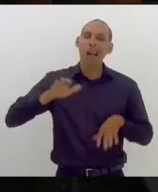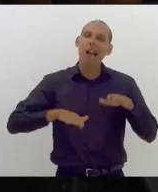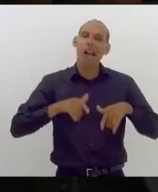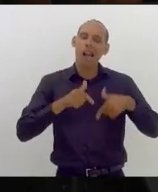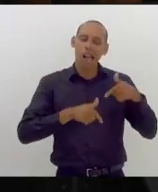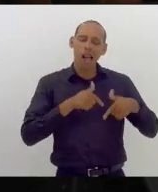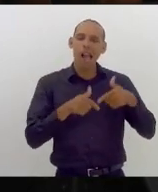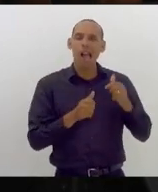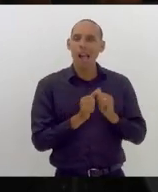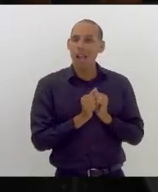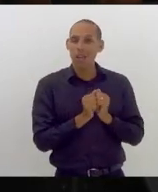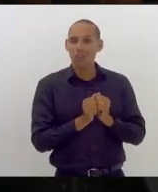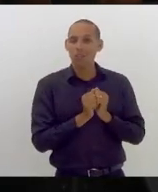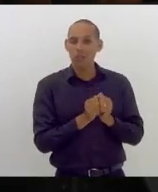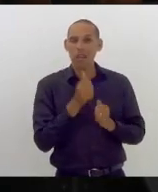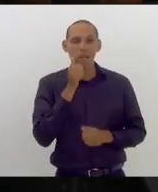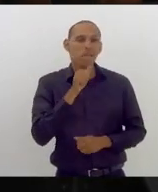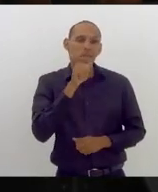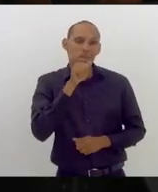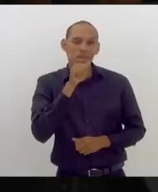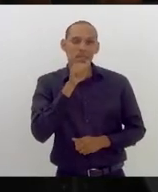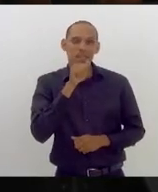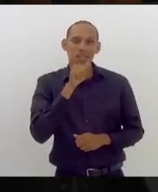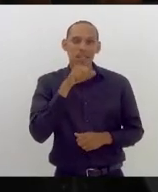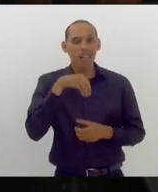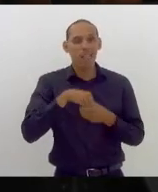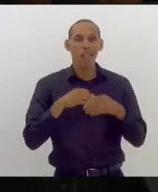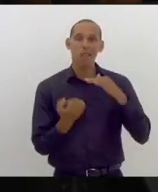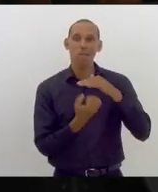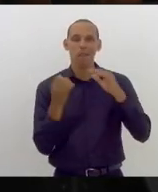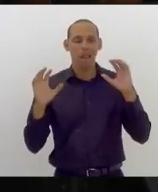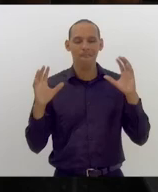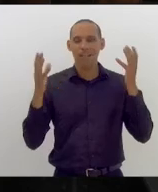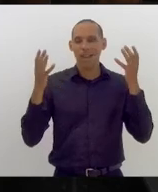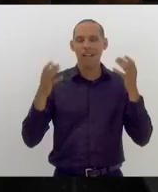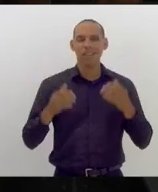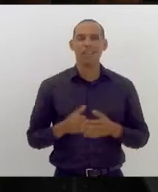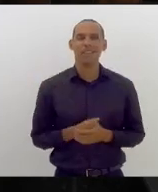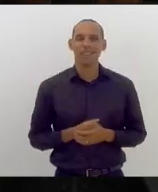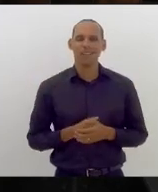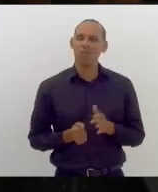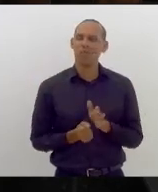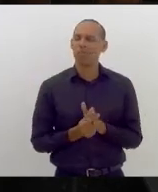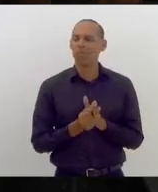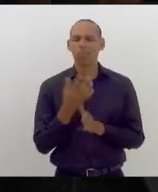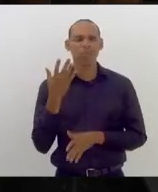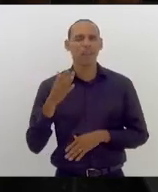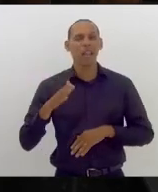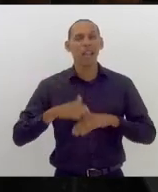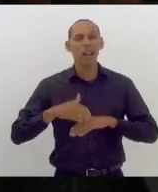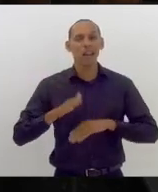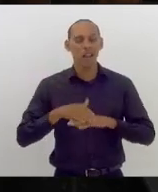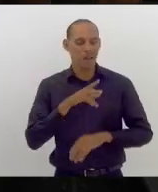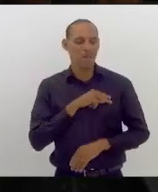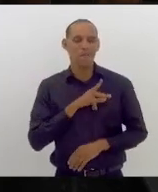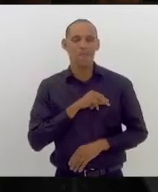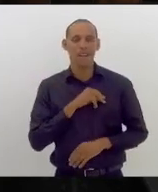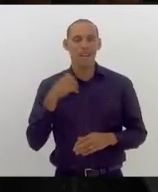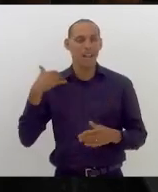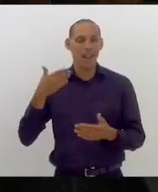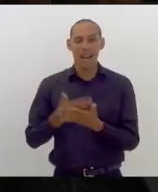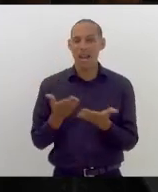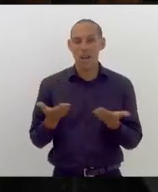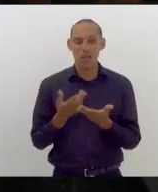trabalhando com a minha mãe, nas empresas de evento, né? Muitas vezes fazendo crachá. Eu digo que até hoje eu não consigo